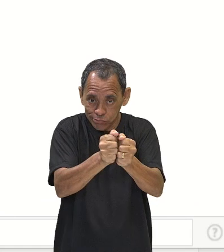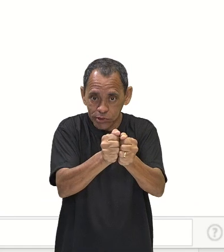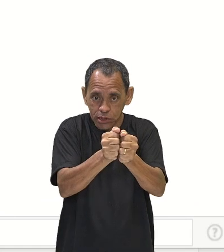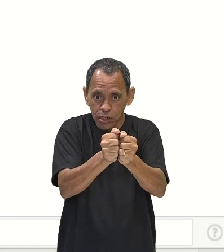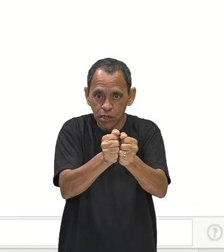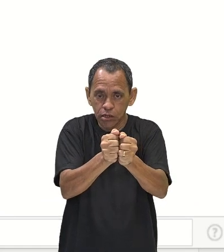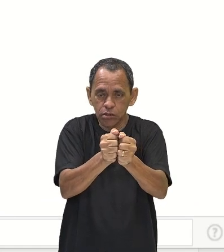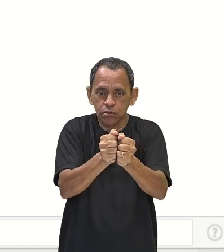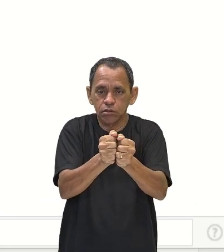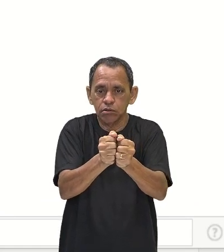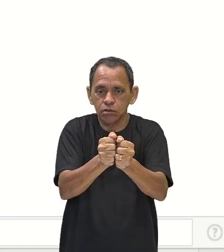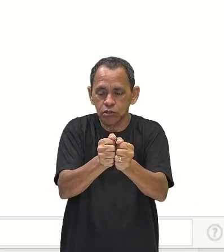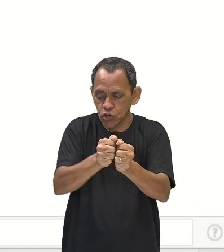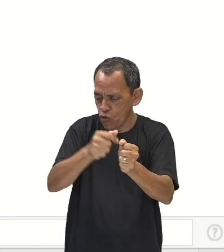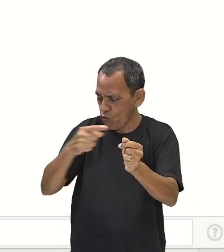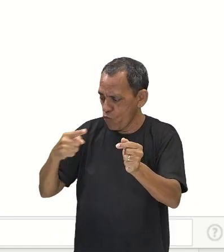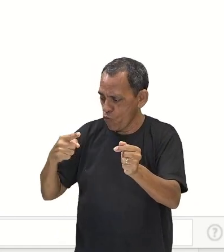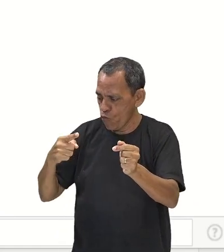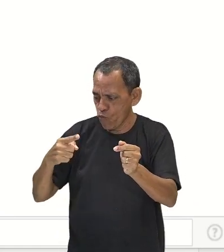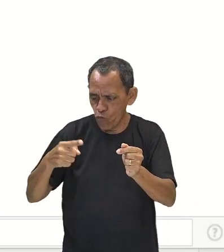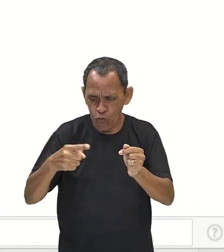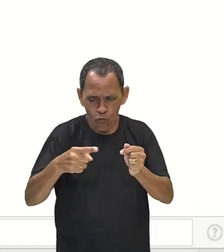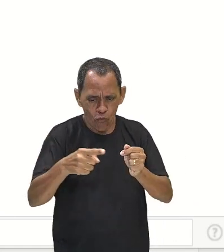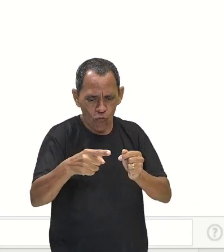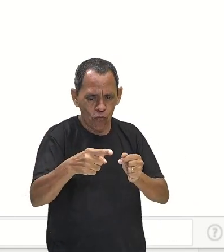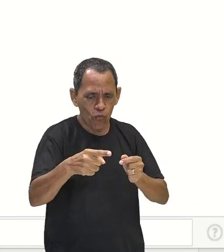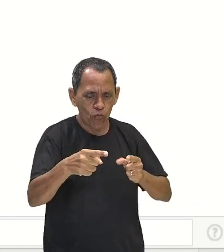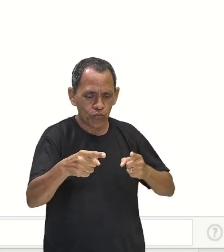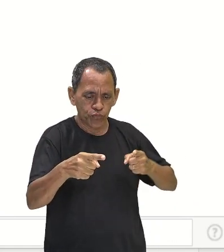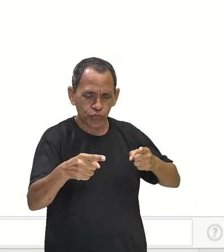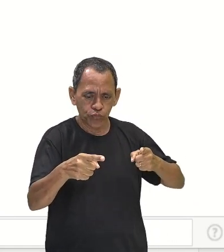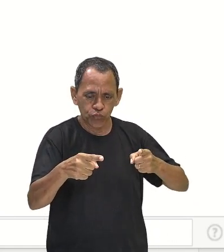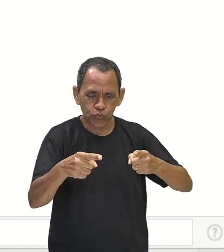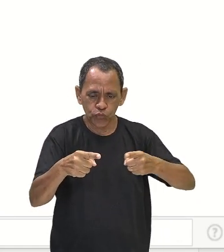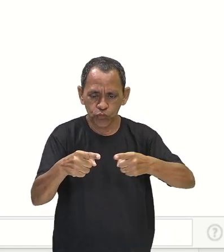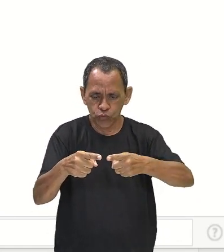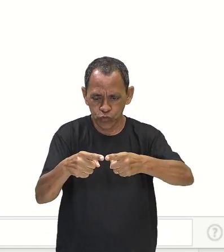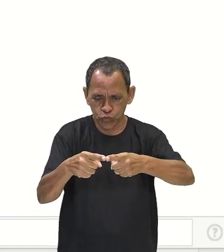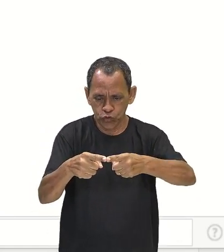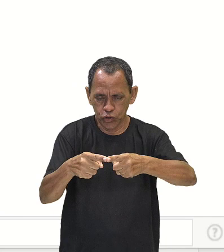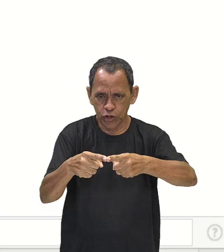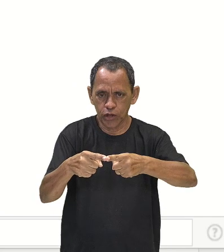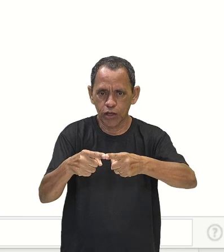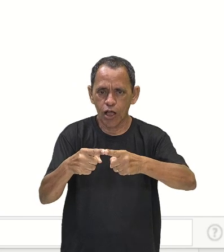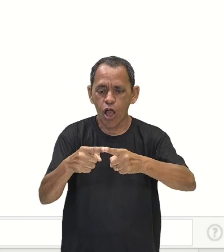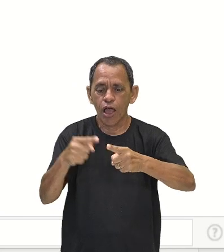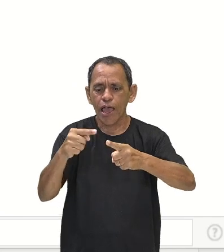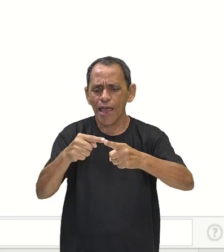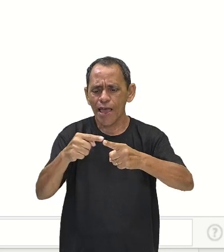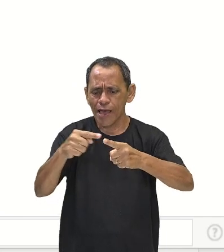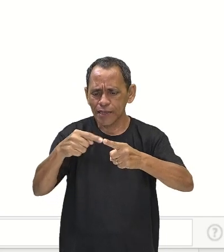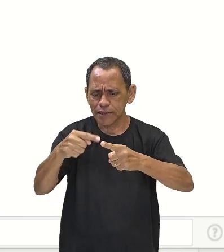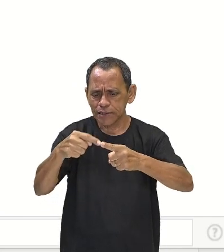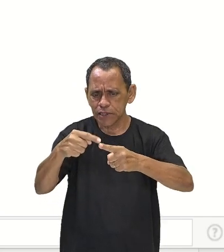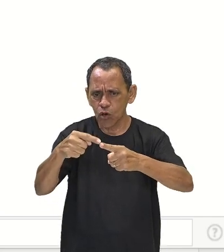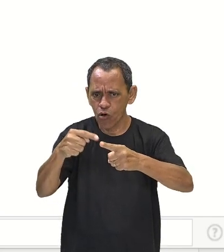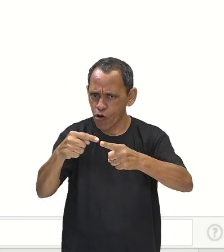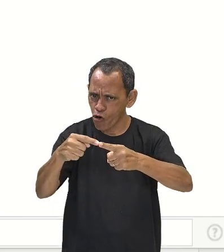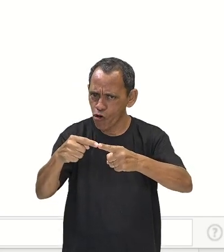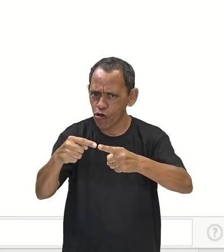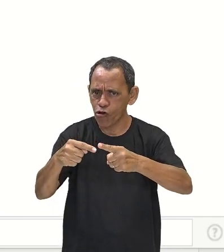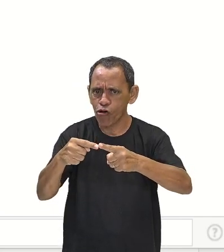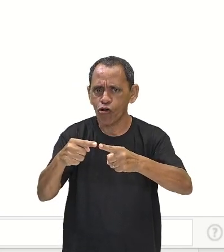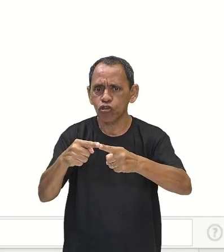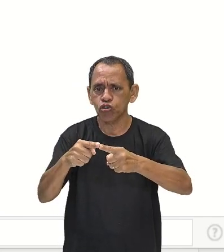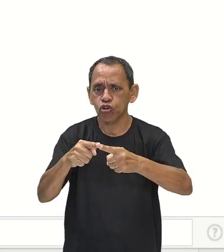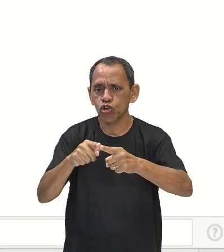consecutivos. Então, ó, o vértice aqui, a aresta que conta para esse vértice aqui, é a mesma aresta que vai contar para esse